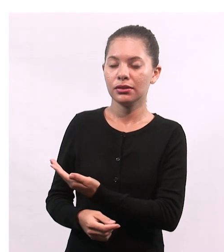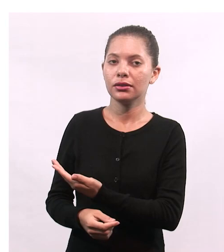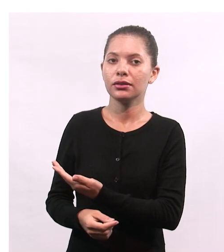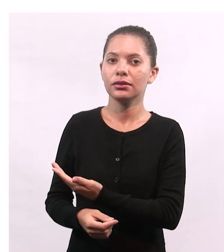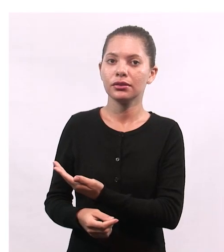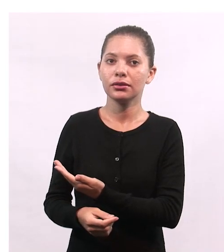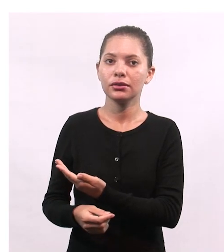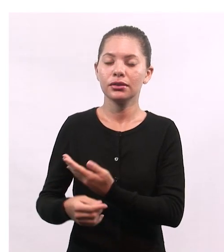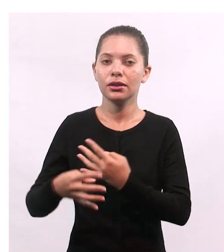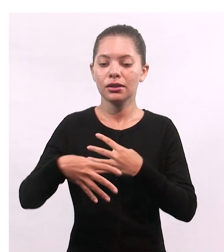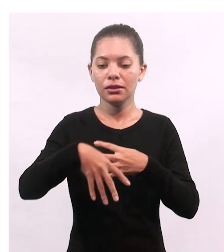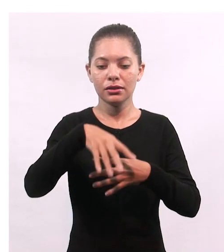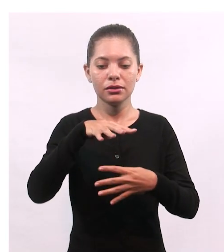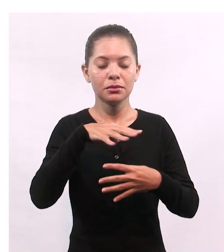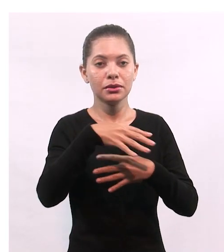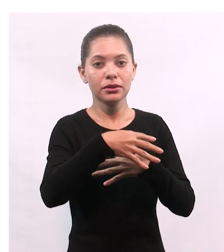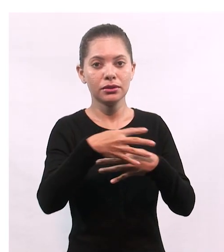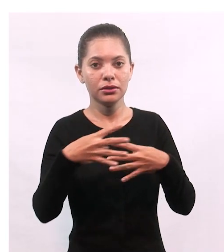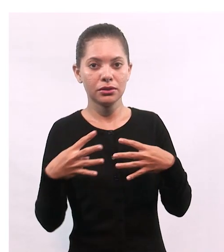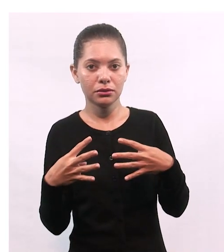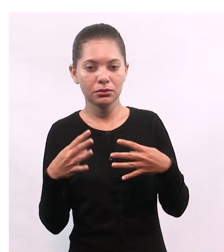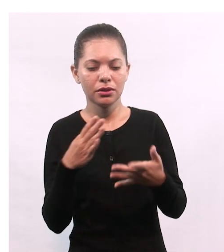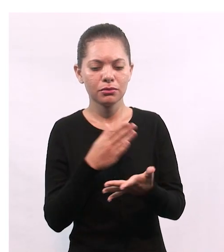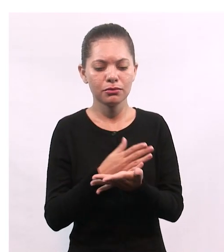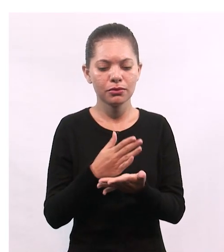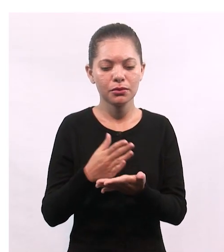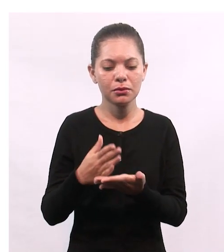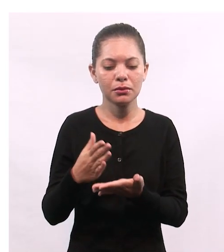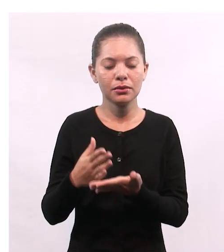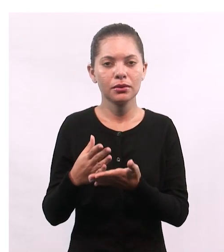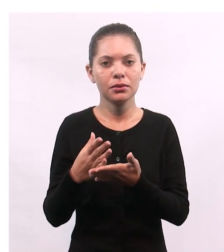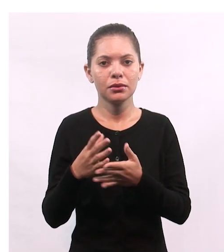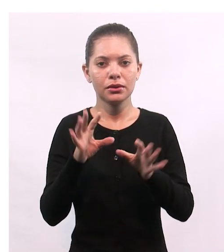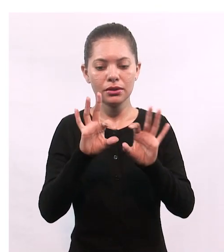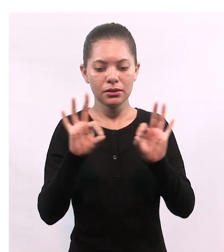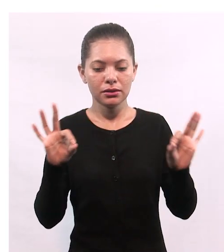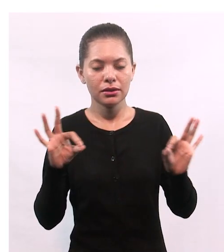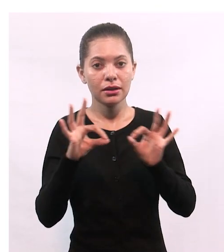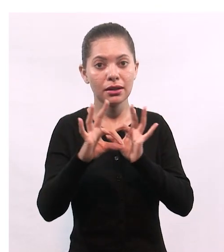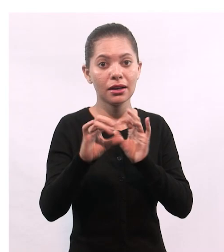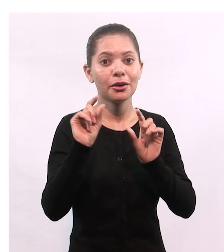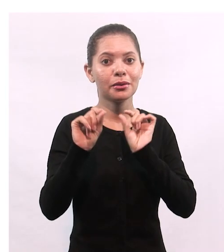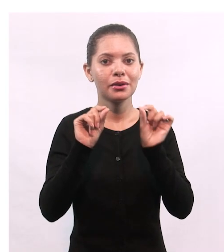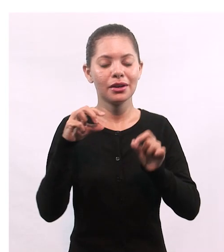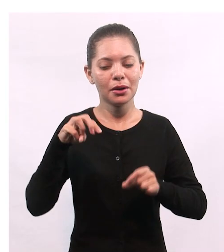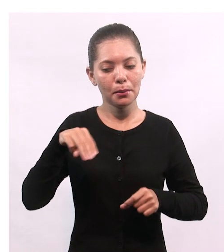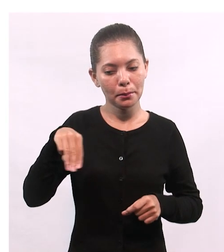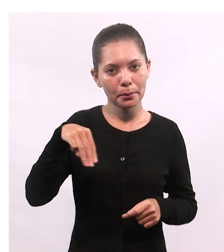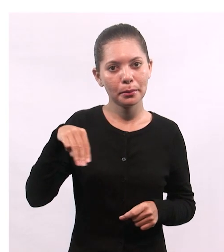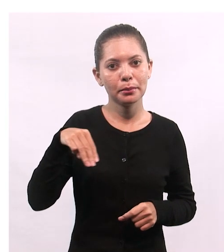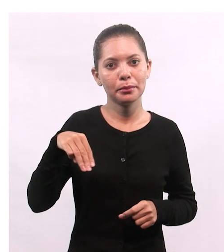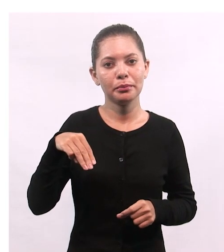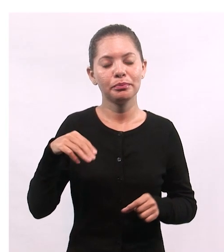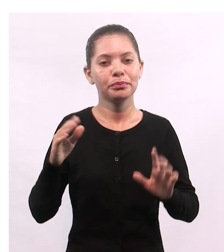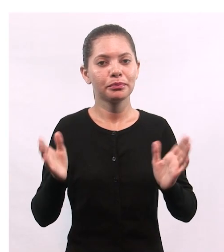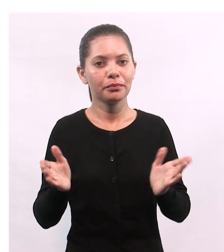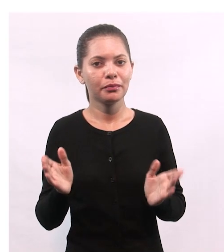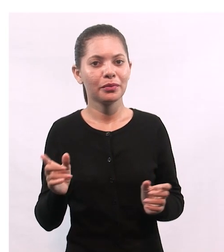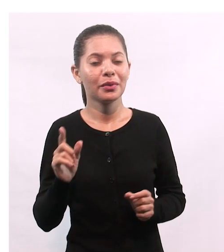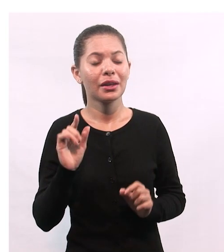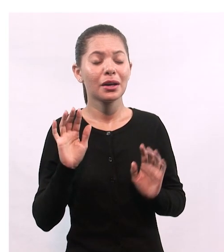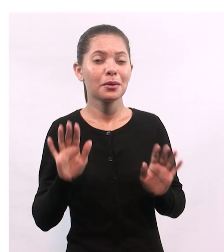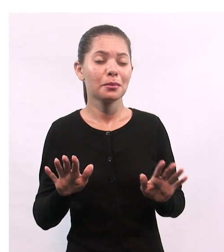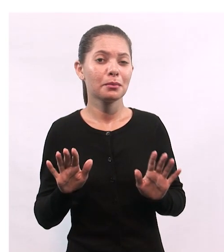10 milhões, e aí eu tenho um fragmento, e essa medida equivale ao metro que a gente utiliza hoje. Só que